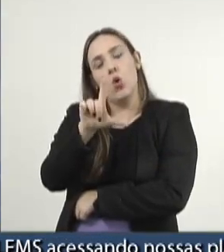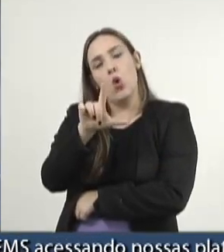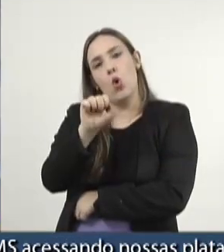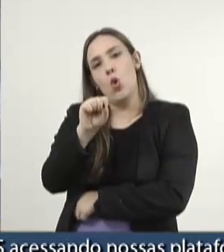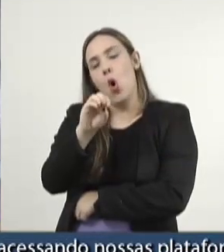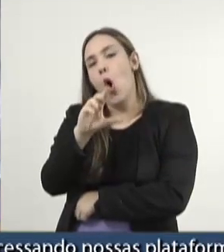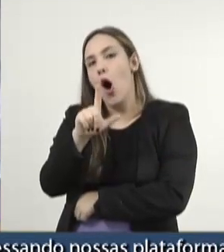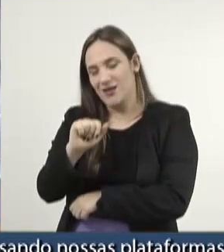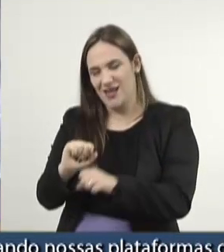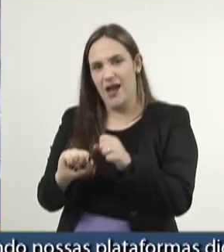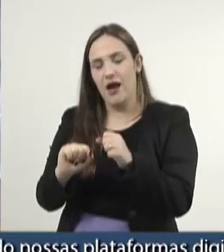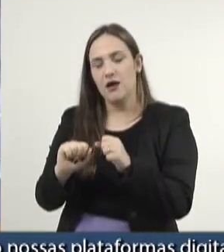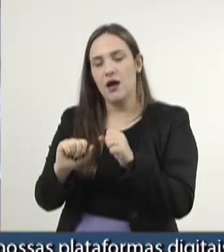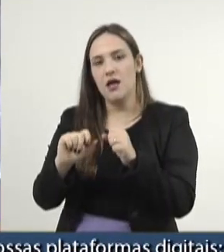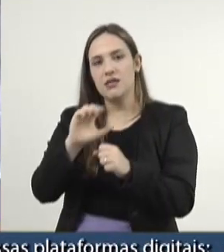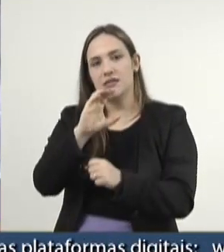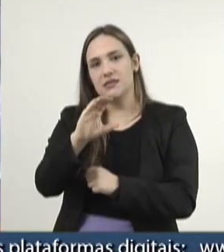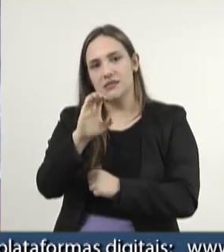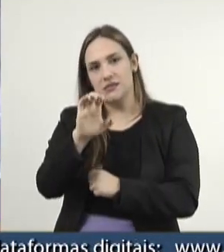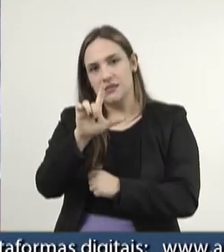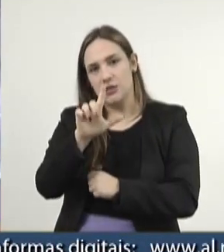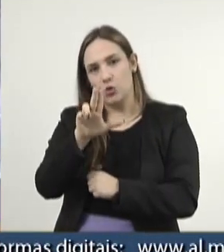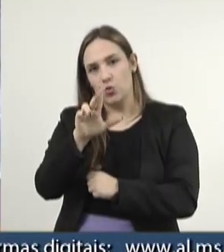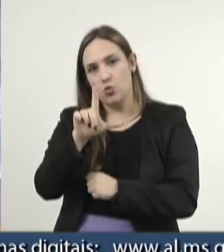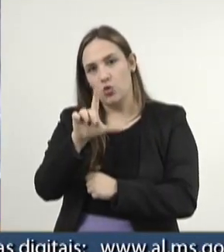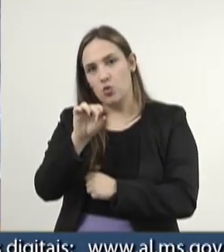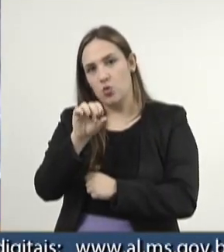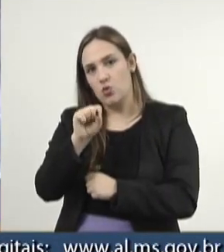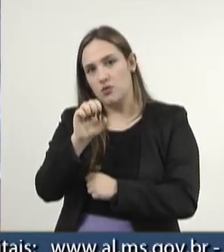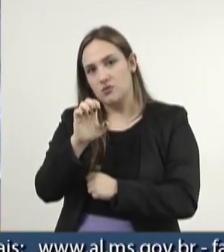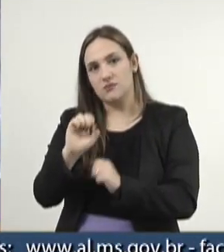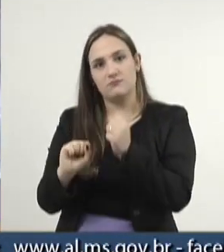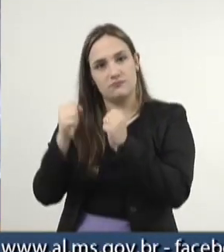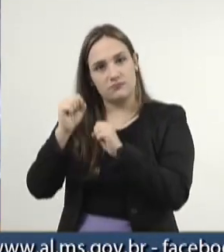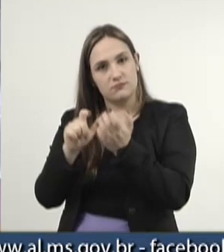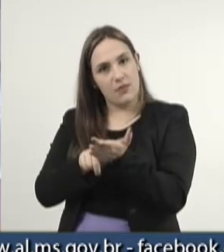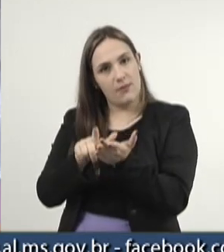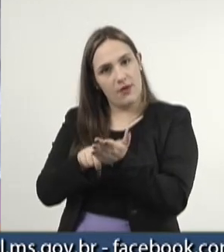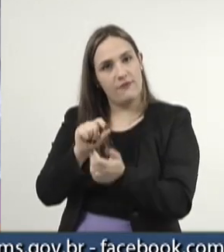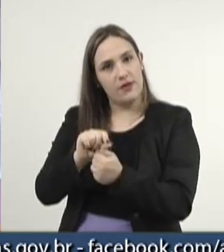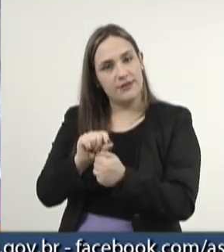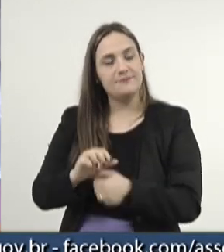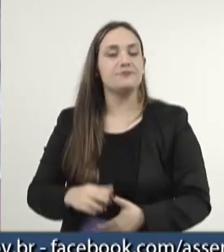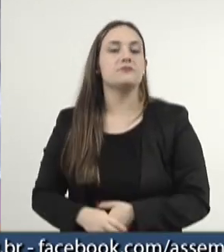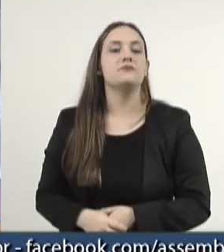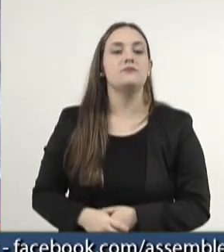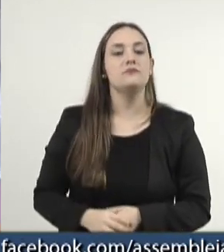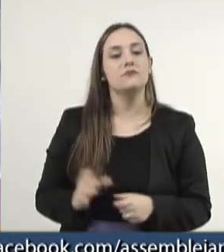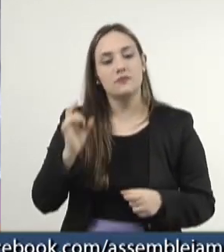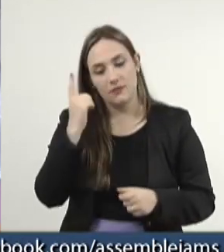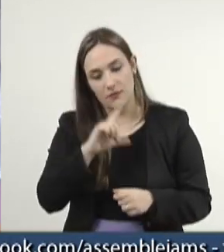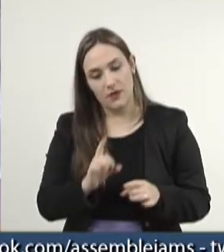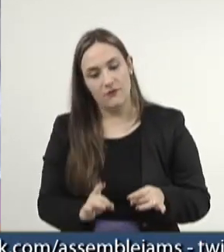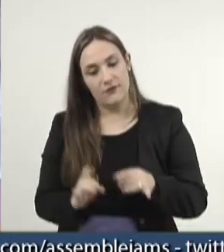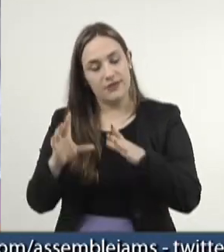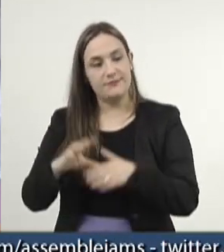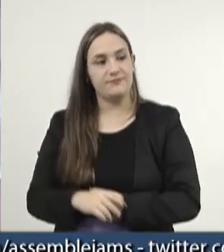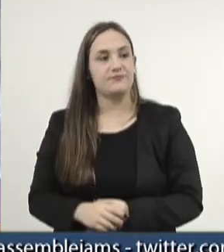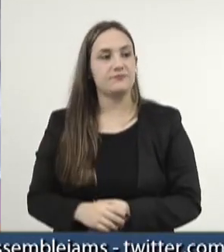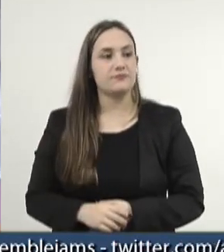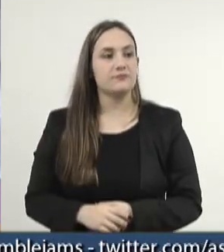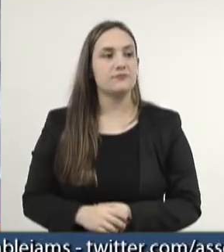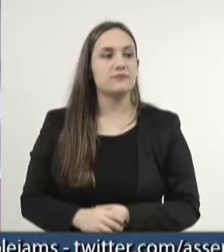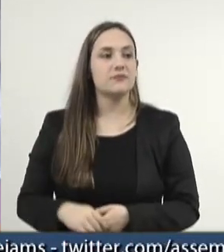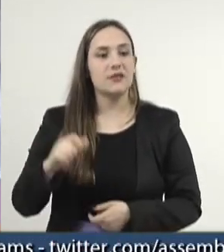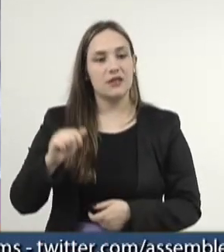é um avanço muito grande para a exportação dos produtos que são produzidos pela Eldorado Celulose aqui em Três Lagoas